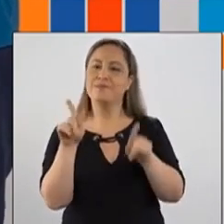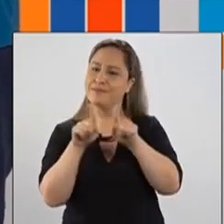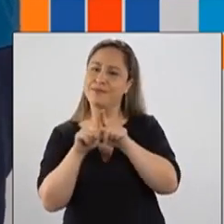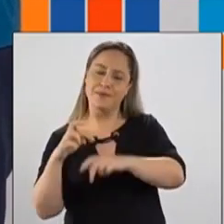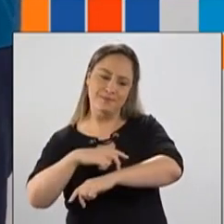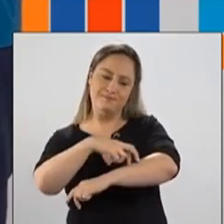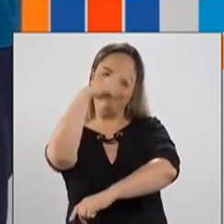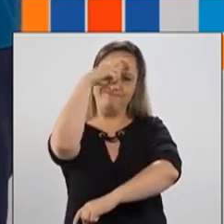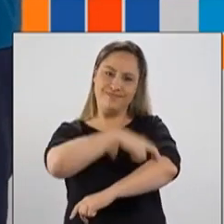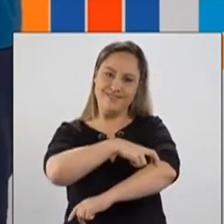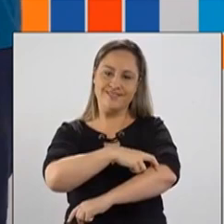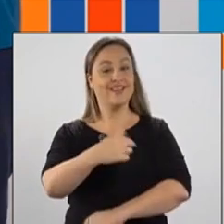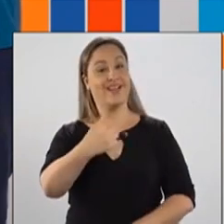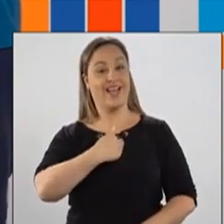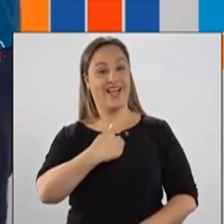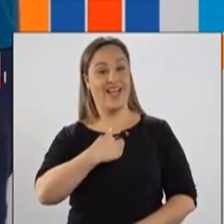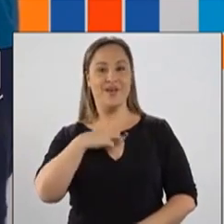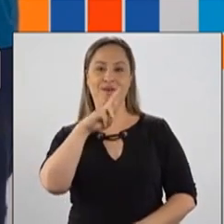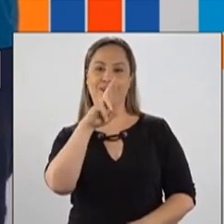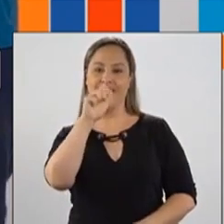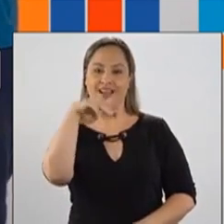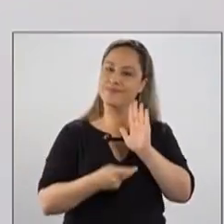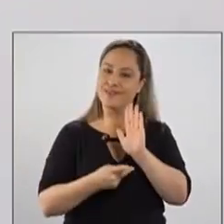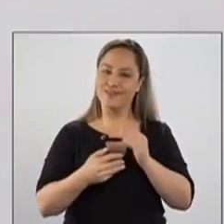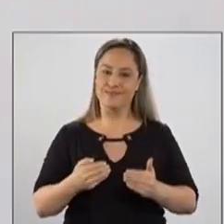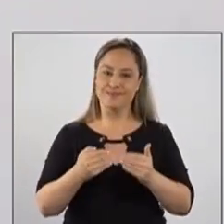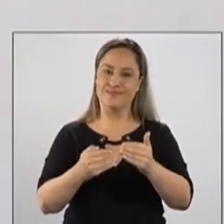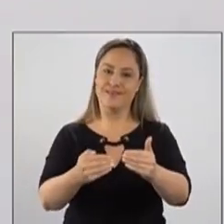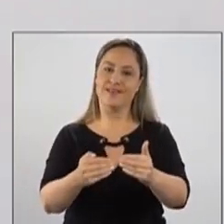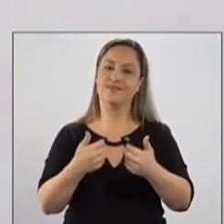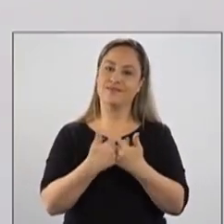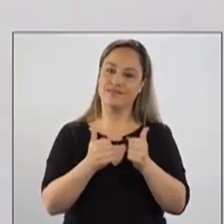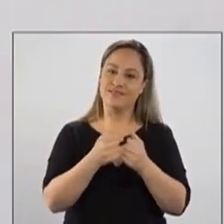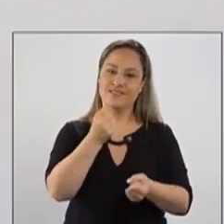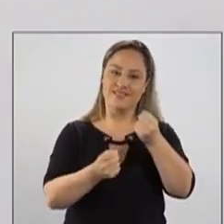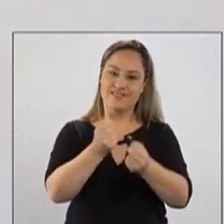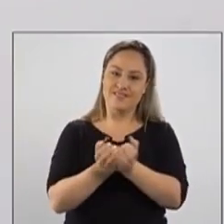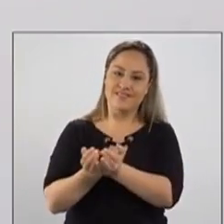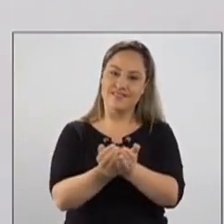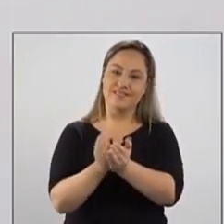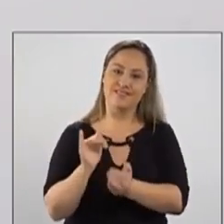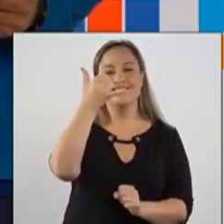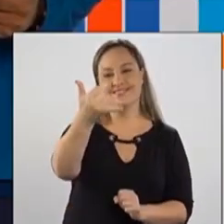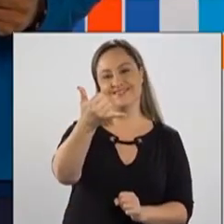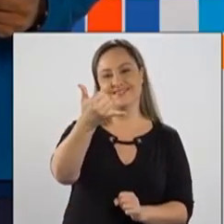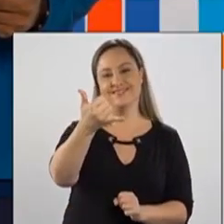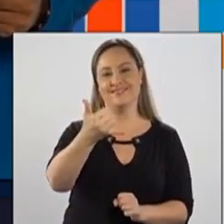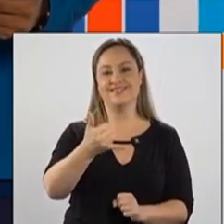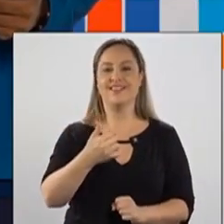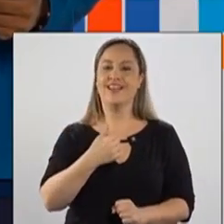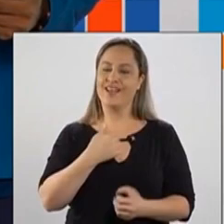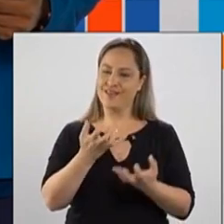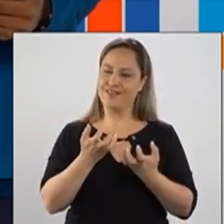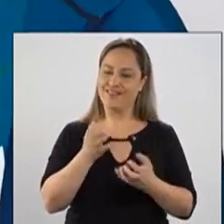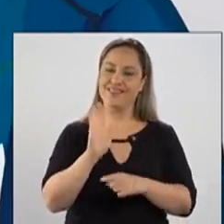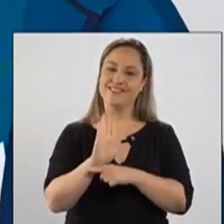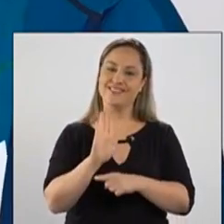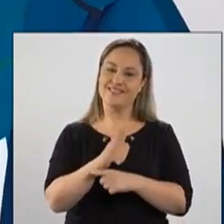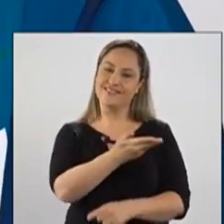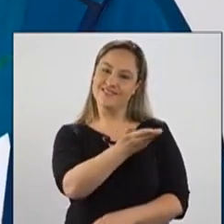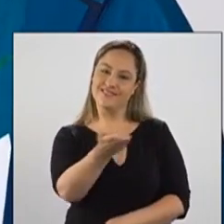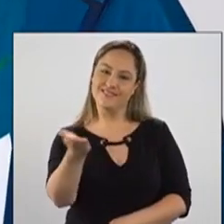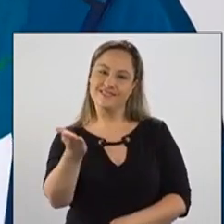os usuários a conhecer melhor a lei do passe-livre. A ideia é permitir que o visitante conheça bem essa lei.